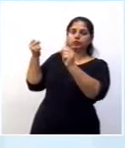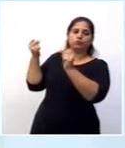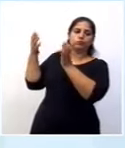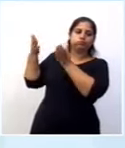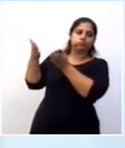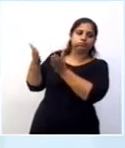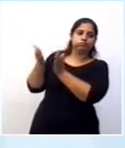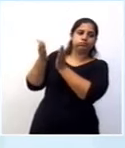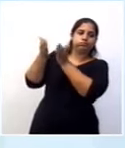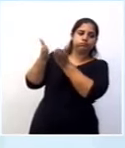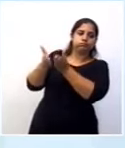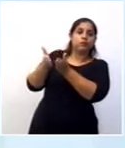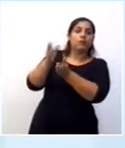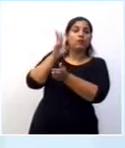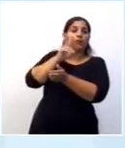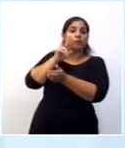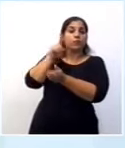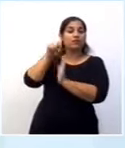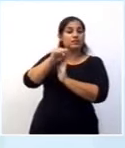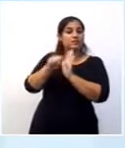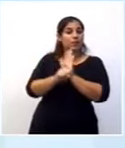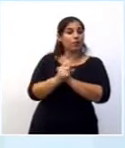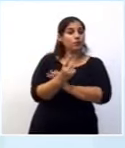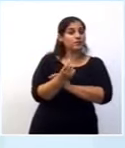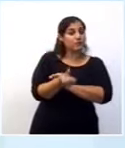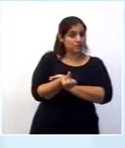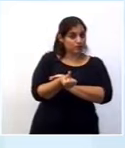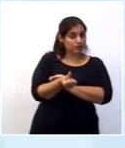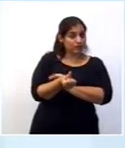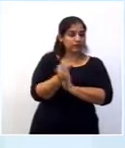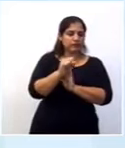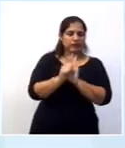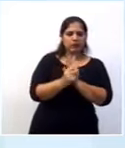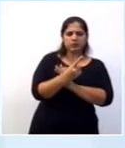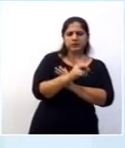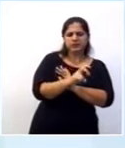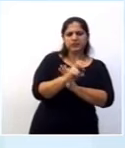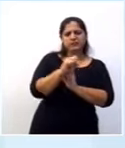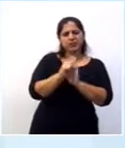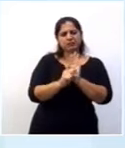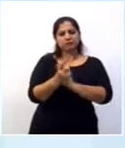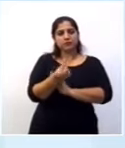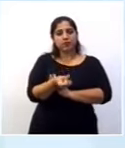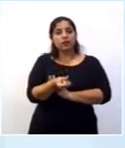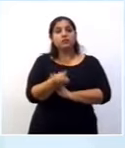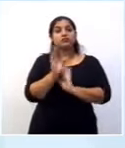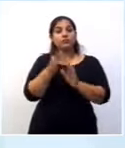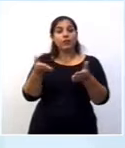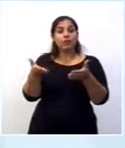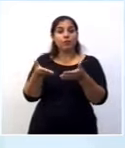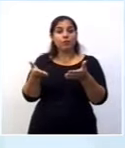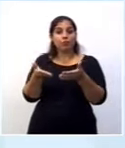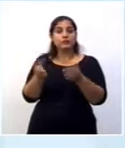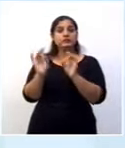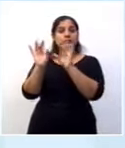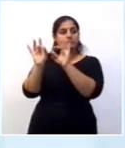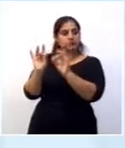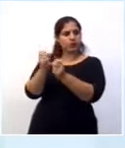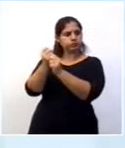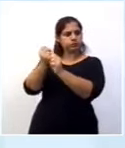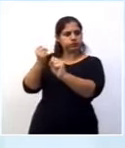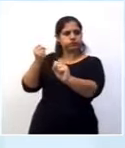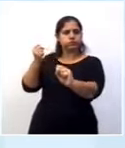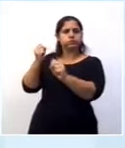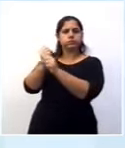que isso é século XVI, né? Século XV, século XVI, e olha já a riqueza da